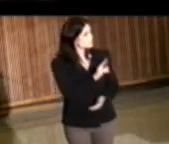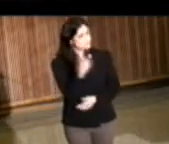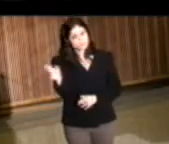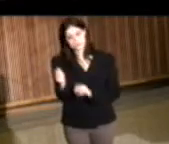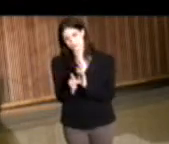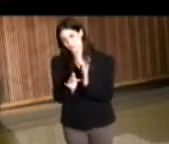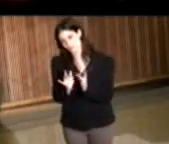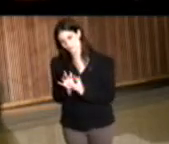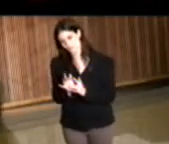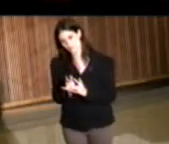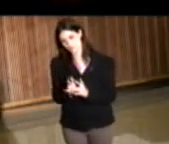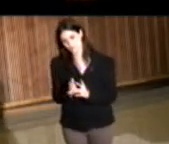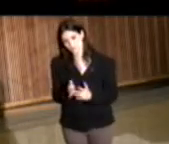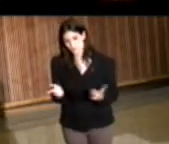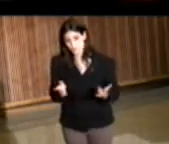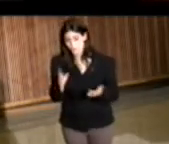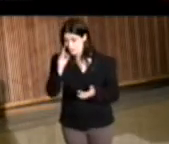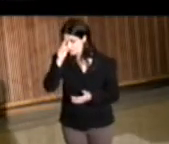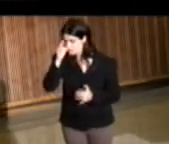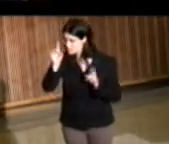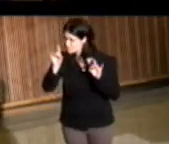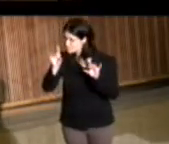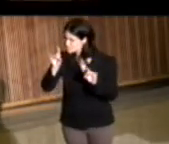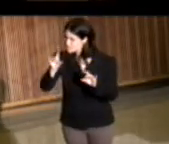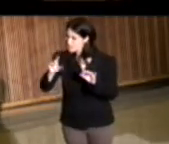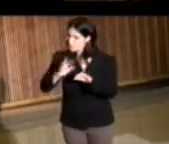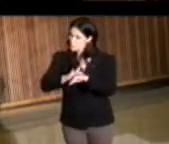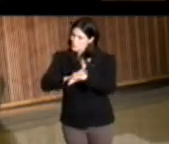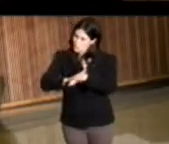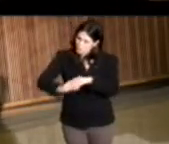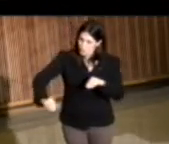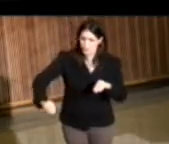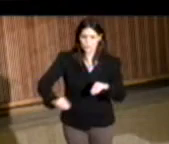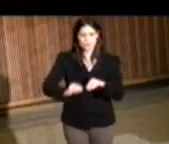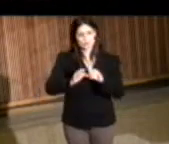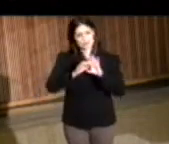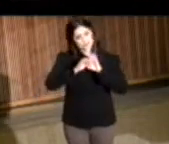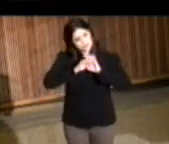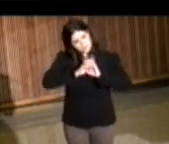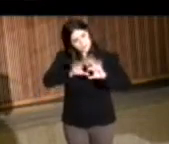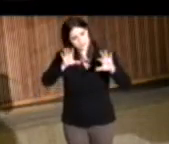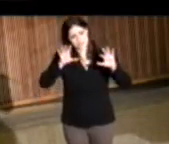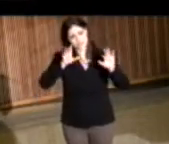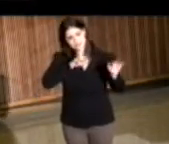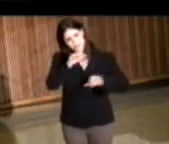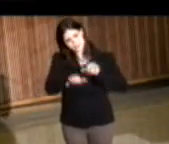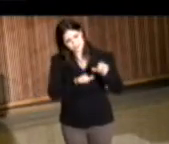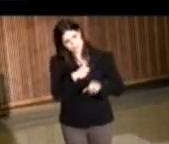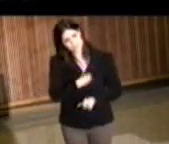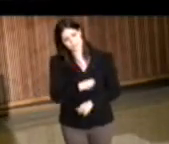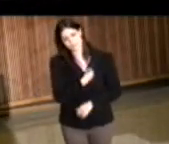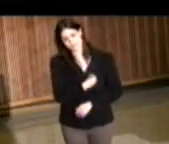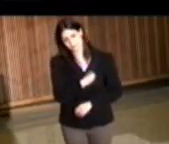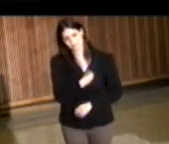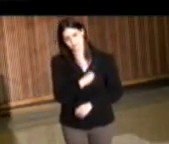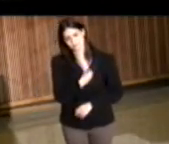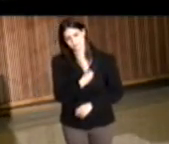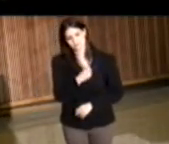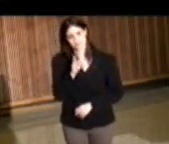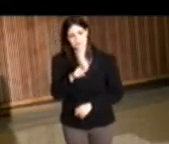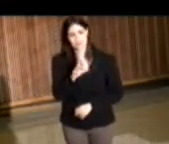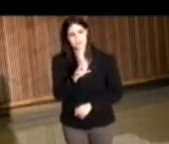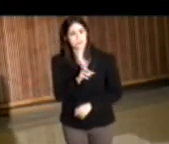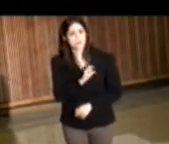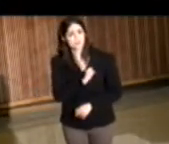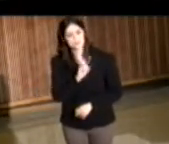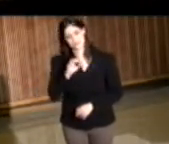cura. Hoje é dia de libertação. Hoje é dia de transformação, porque o amor do Senhor vai